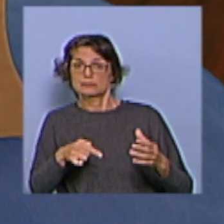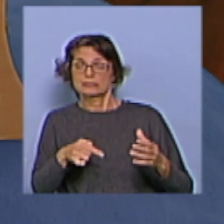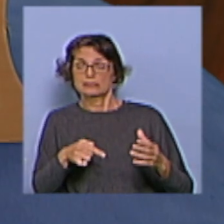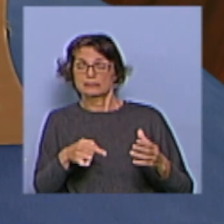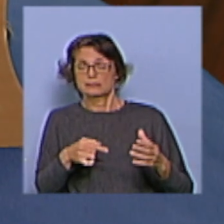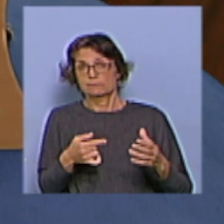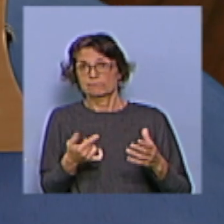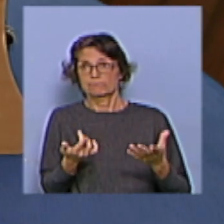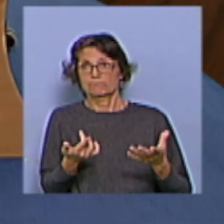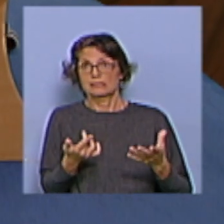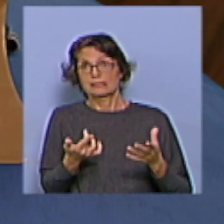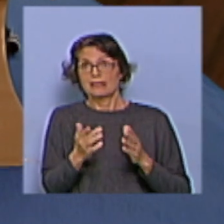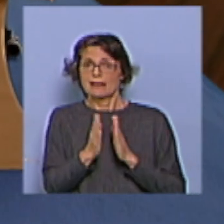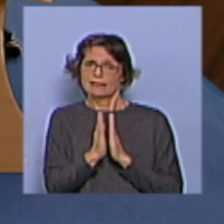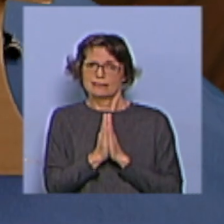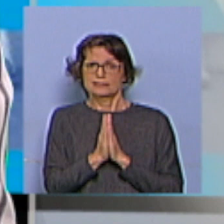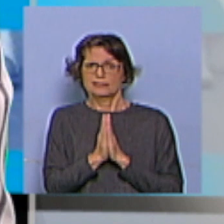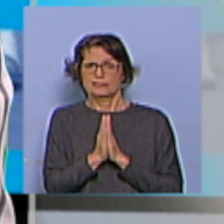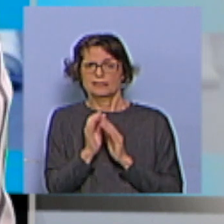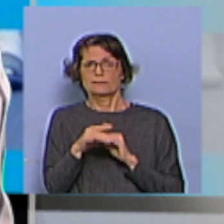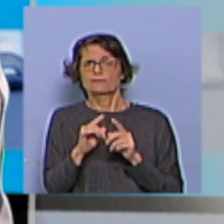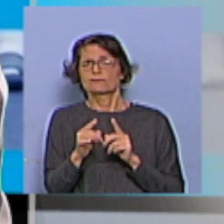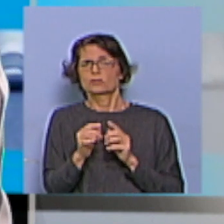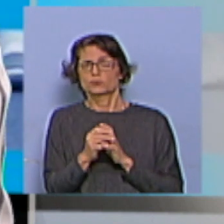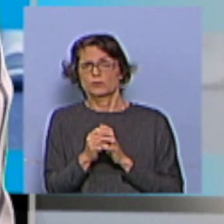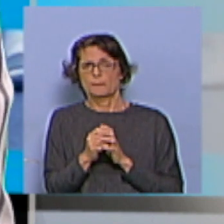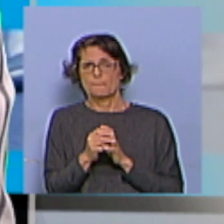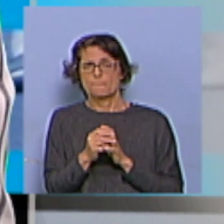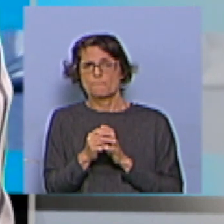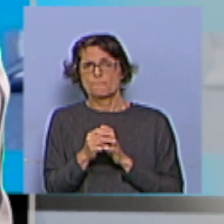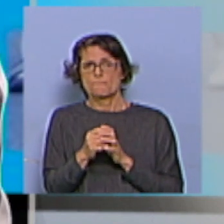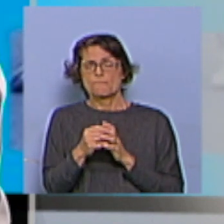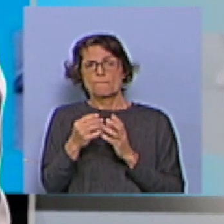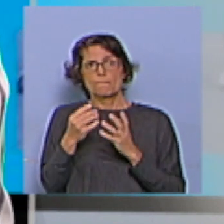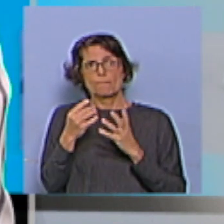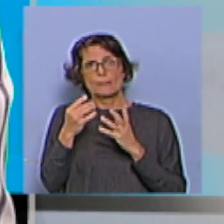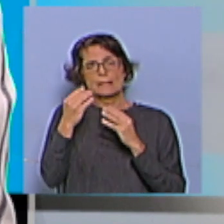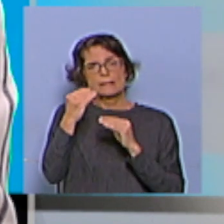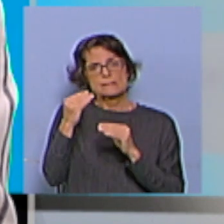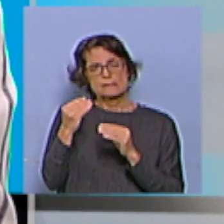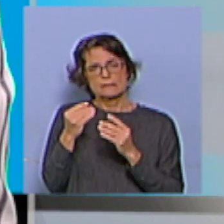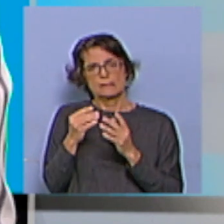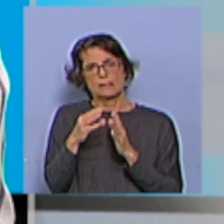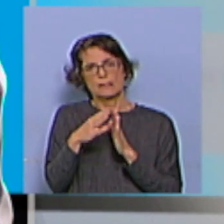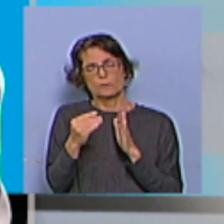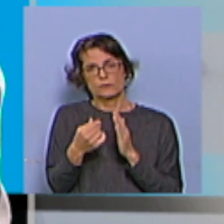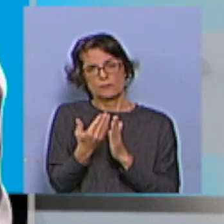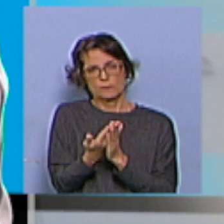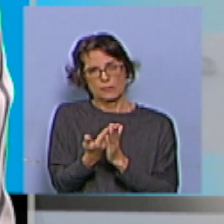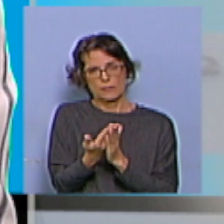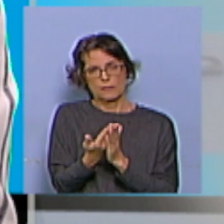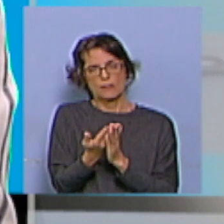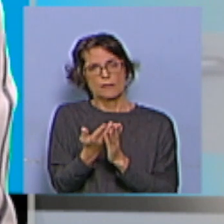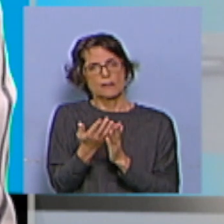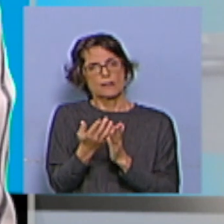portanto, a Igreja é a primeira também a dar instruções claras de que devemos agir com